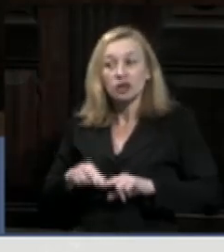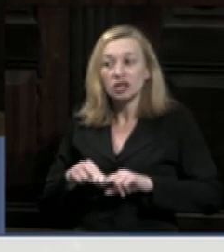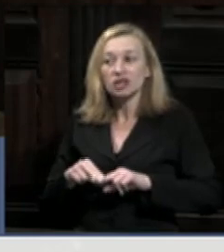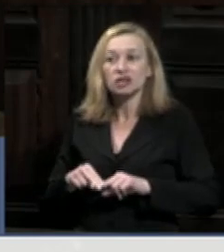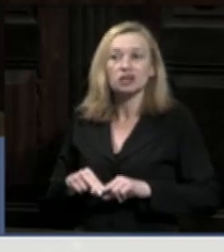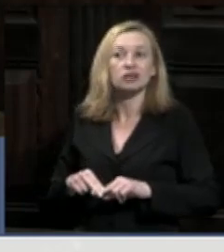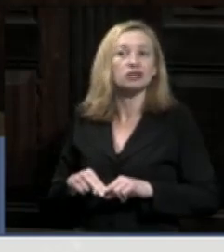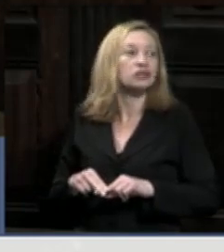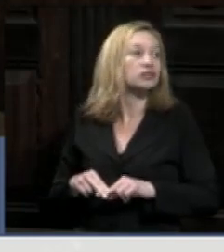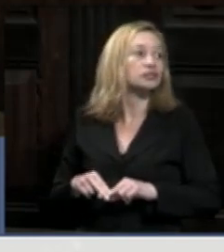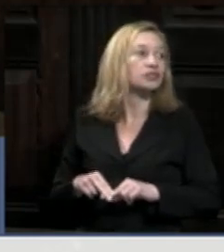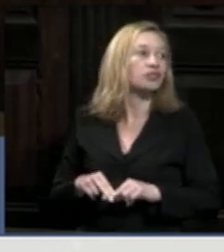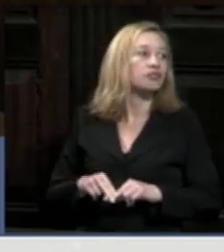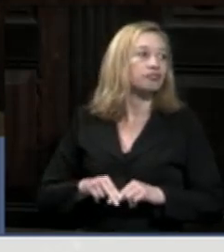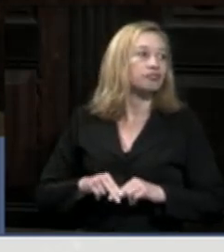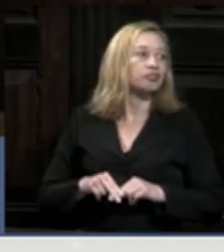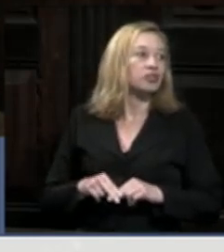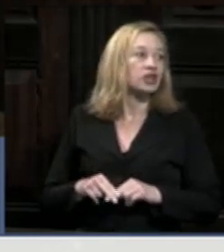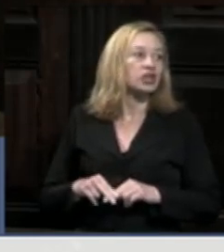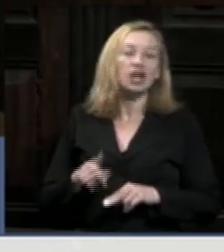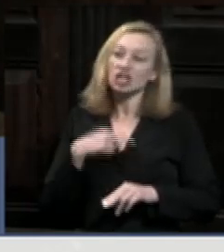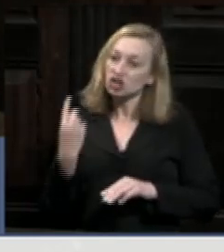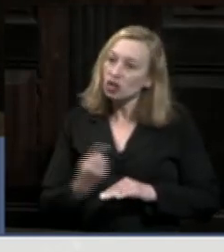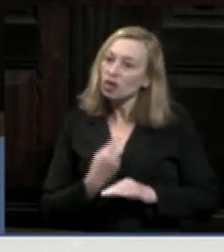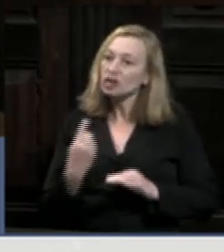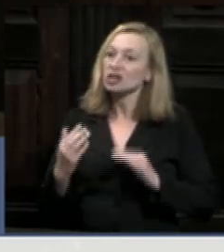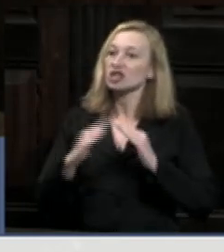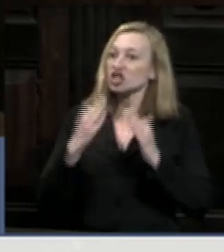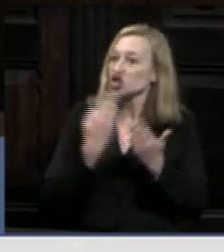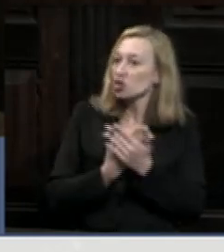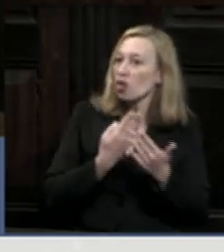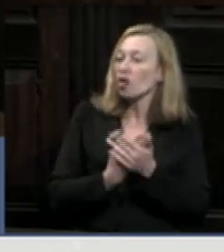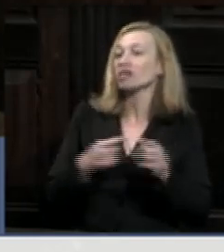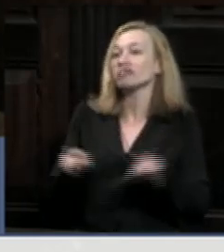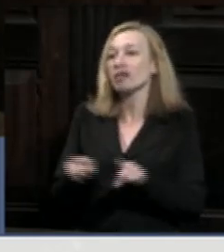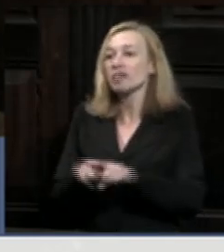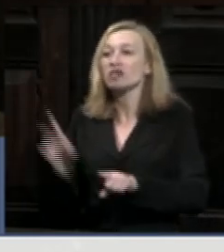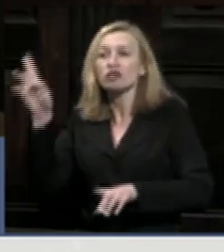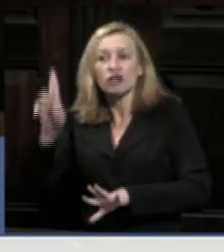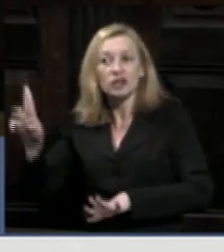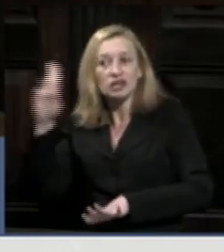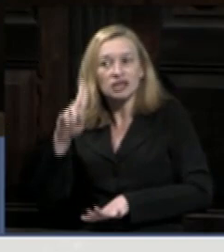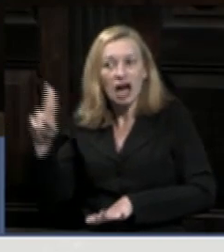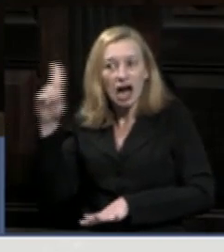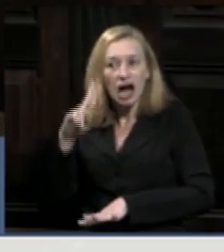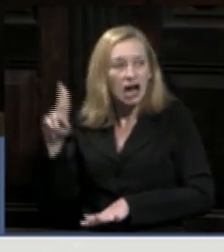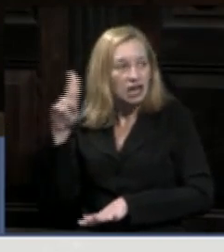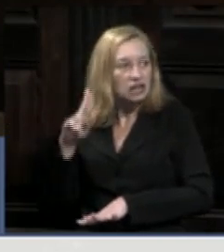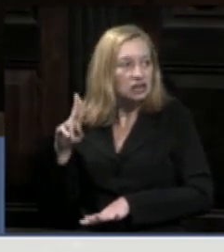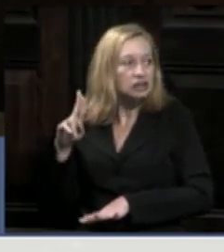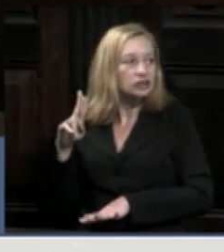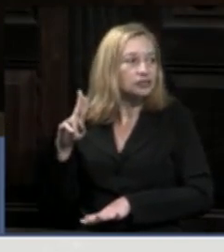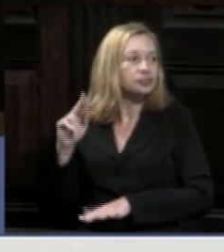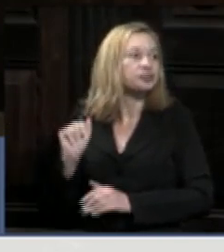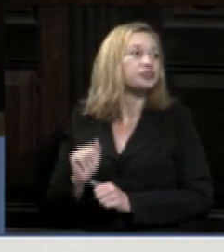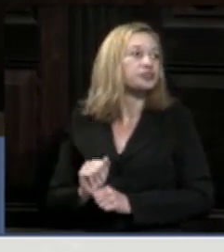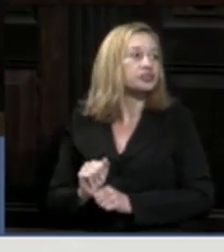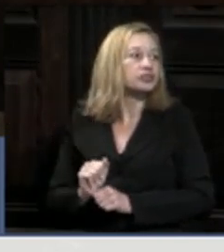escolas sucateadas as nossas universidades pedindo né perigo